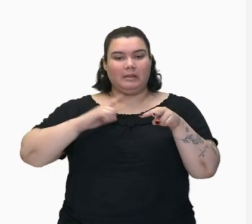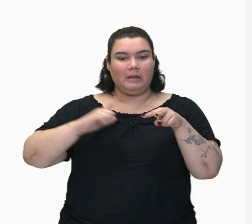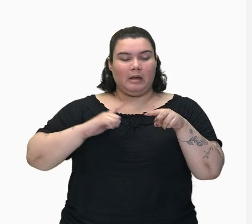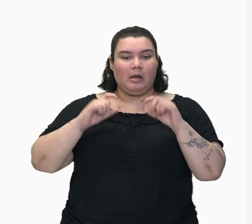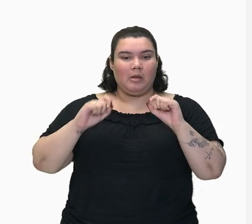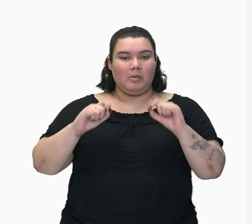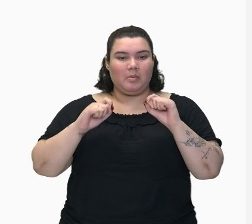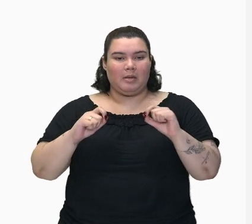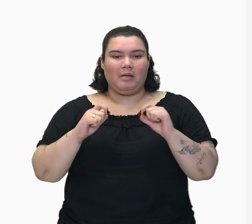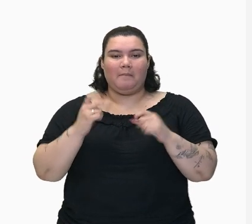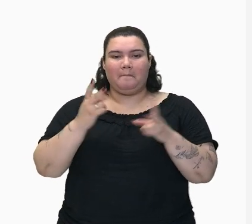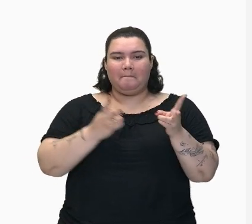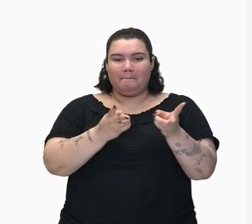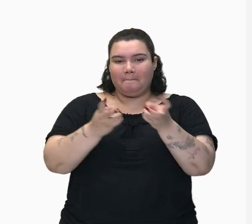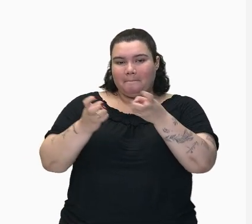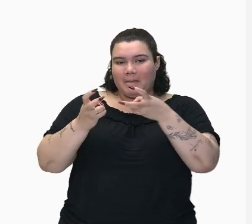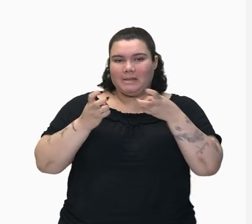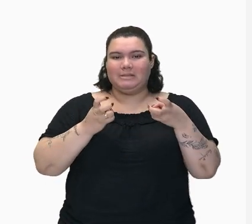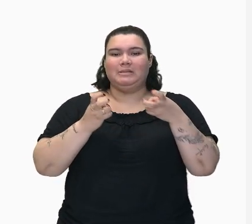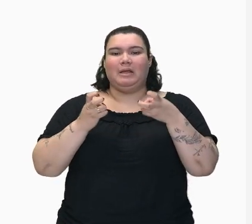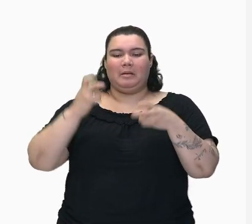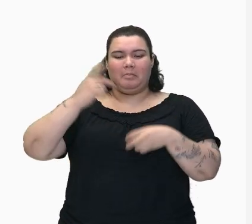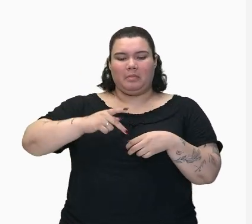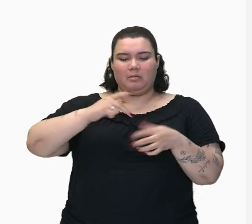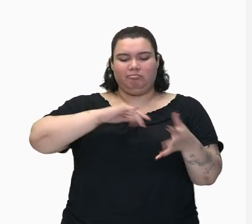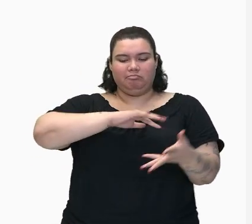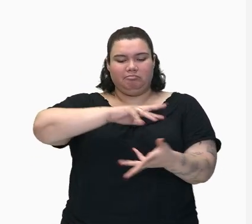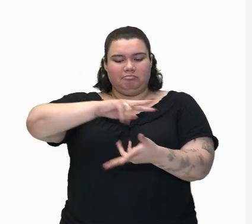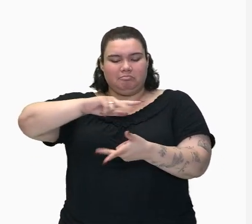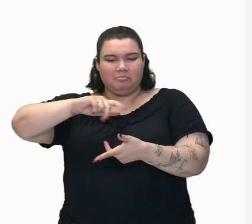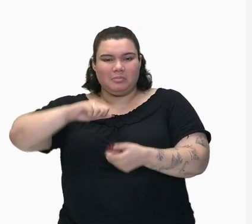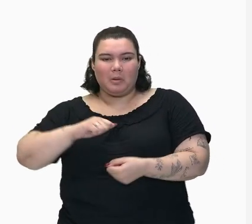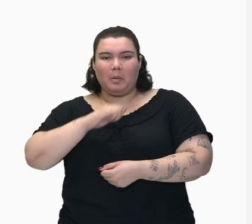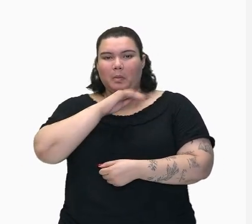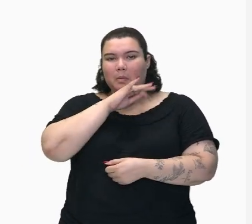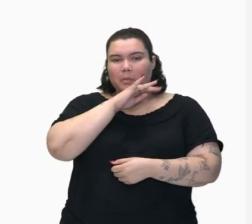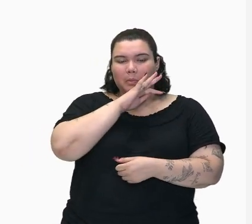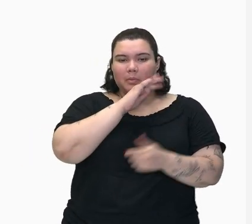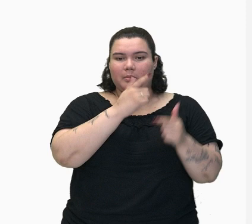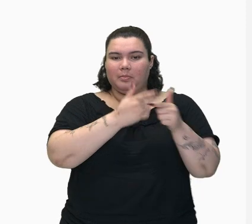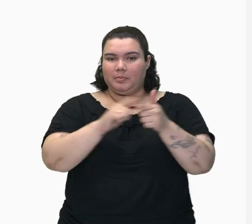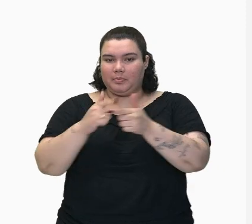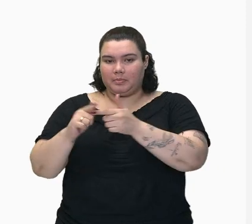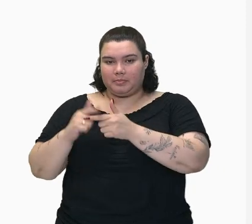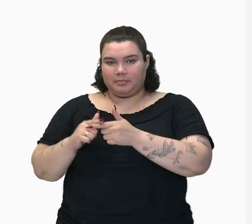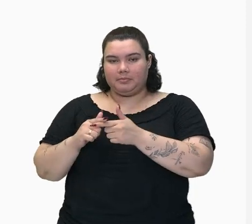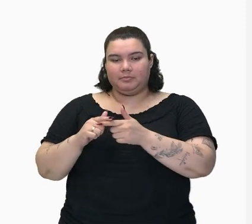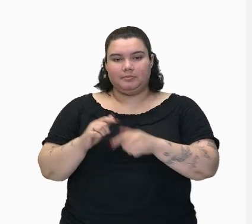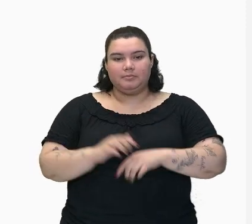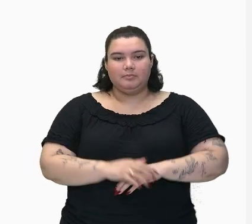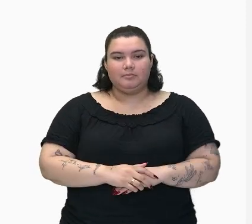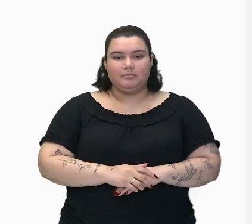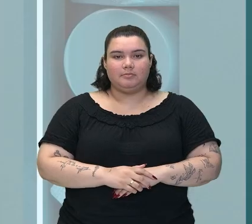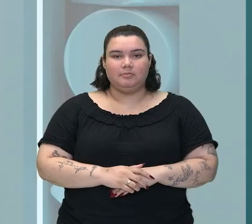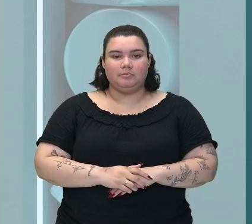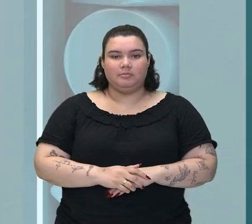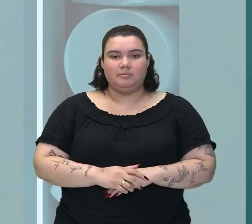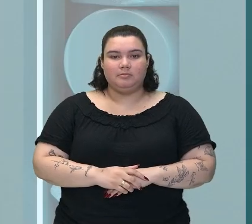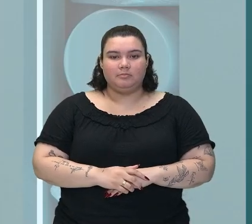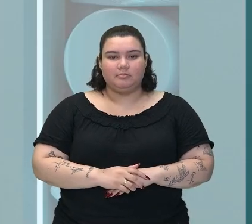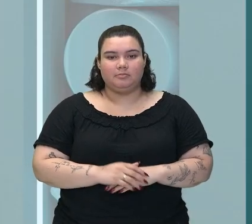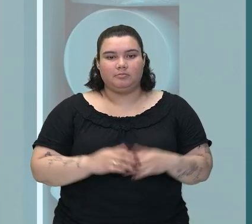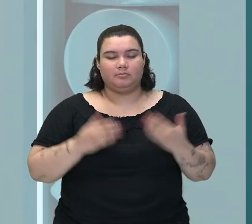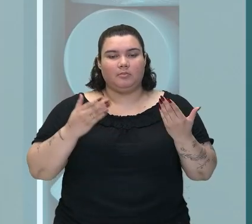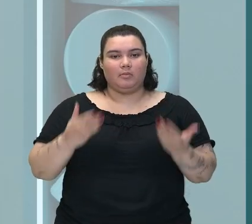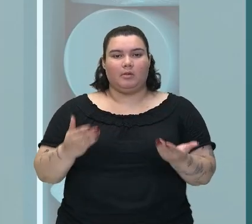há de deixar-me apenas os cabelos, na frialdade inorgânica da Terra. Então observem que nós temos aí